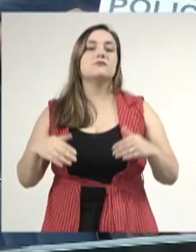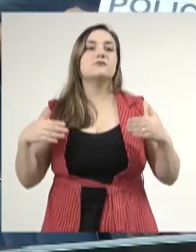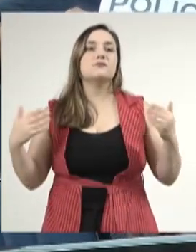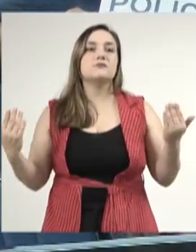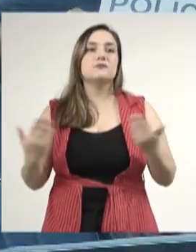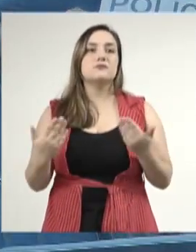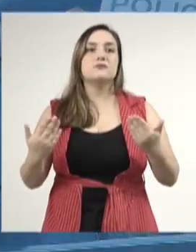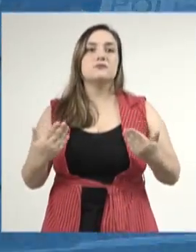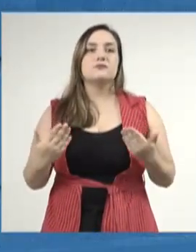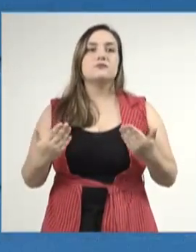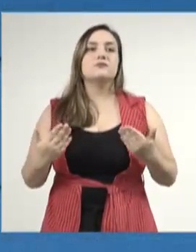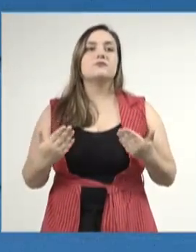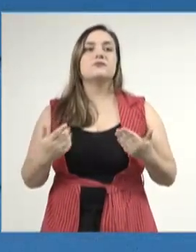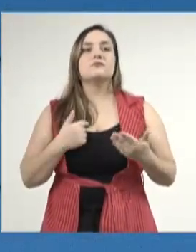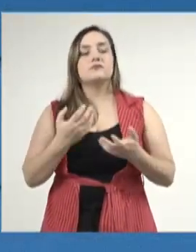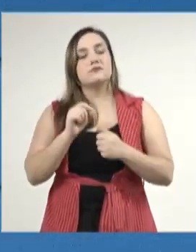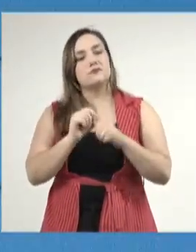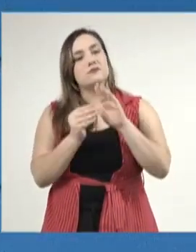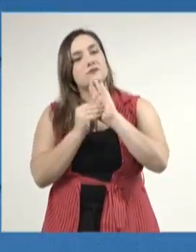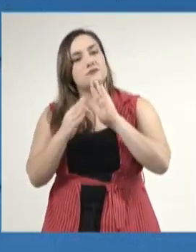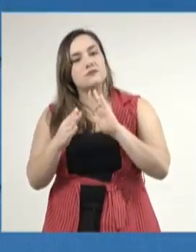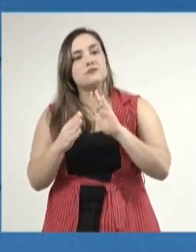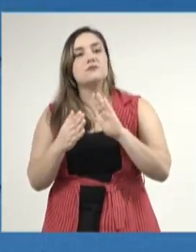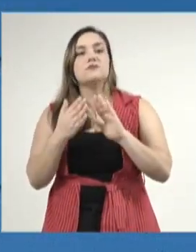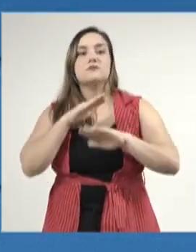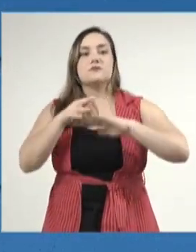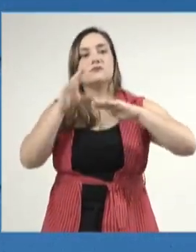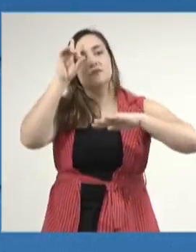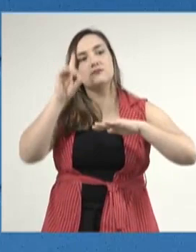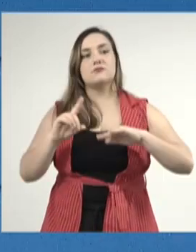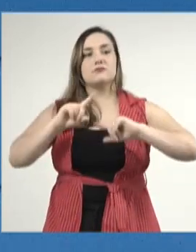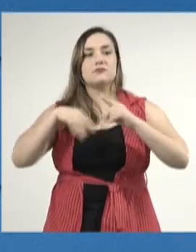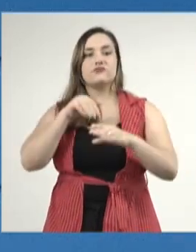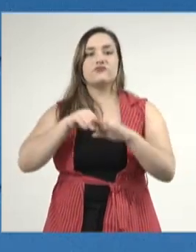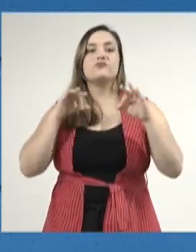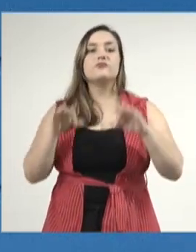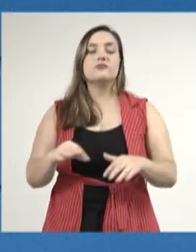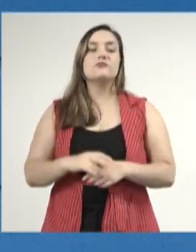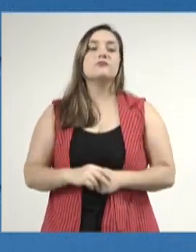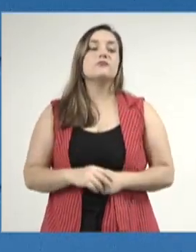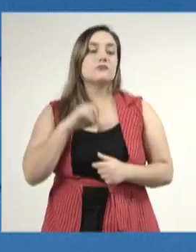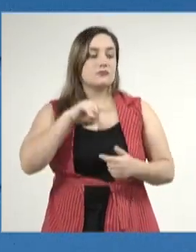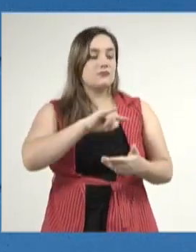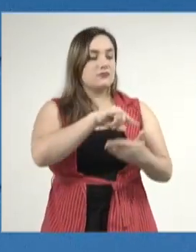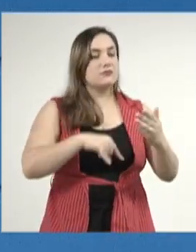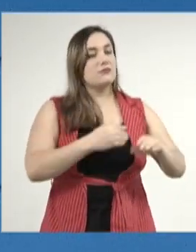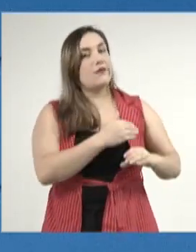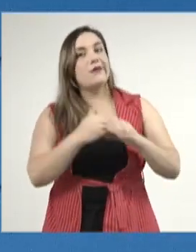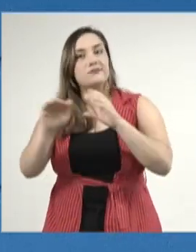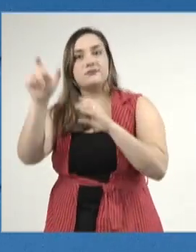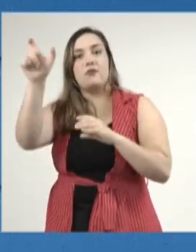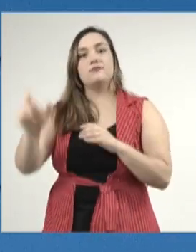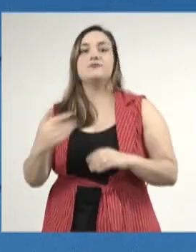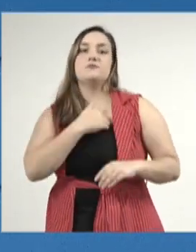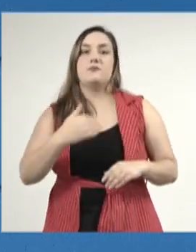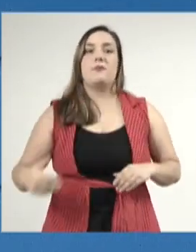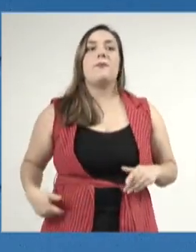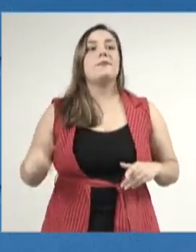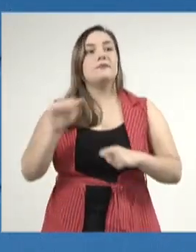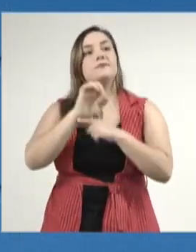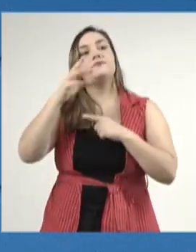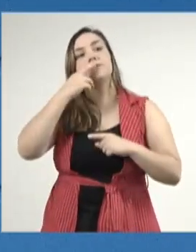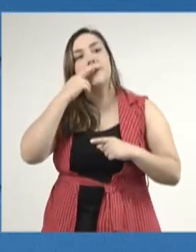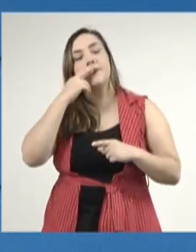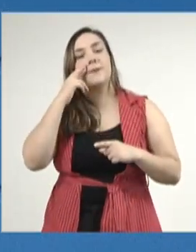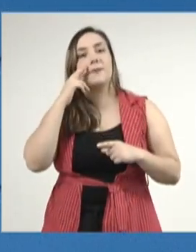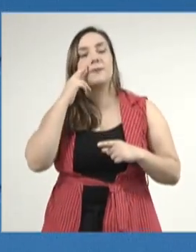aqui fazer uma indicação, eu requeiro a mesa diretora, após ouvir o colega no plenário, que seja encaminhado expediente desse poder ao governador do Estado do Mato Grosso do Sul, senhor